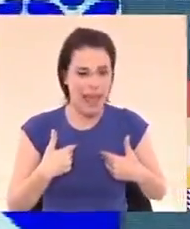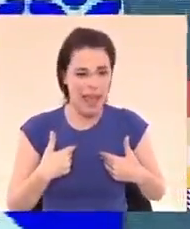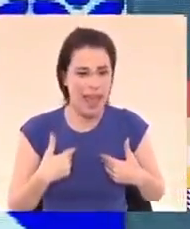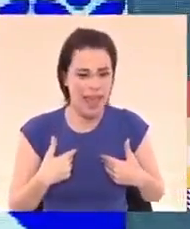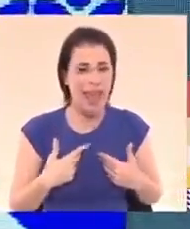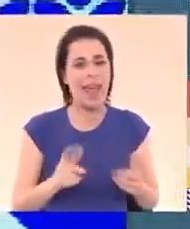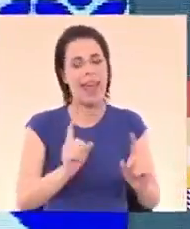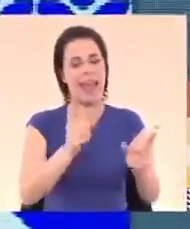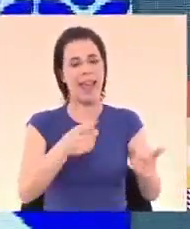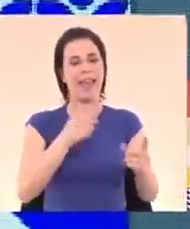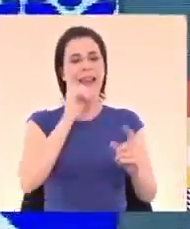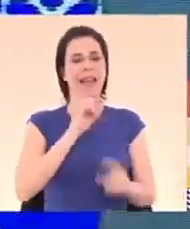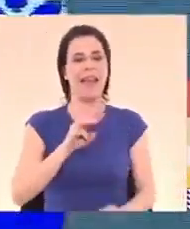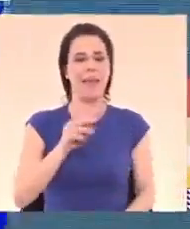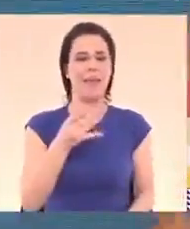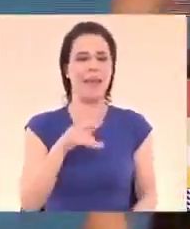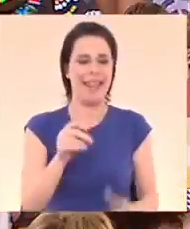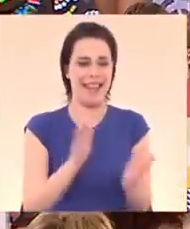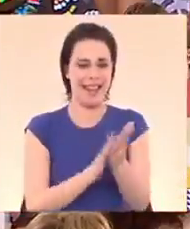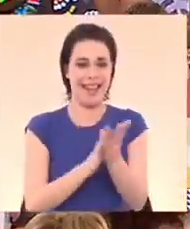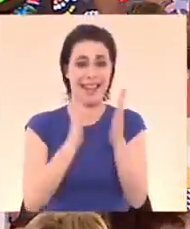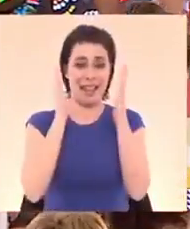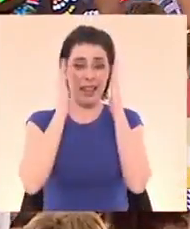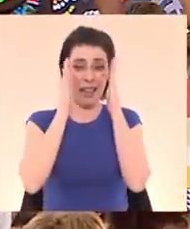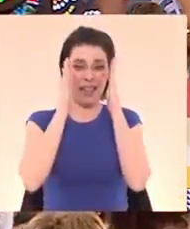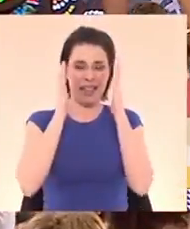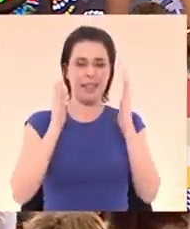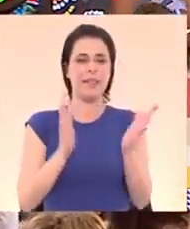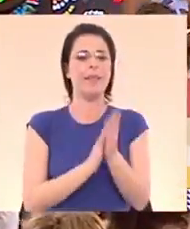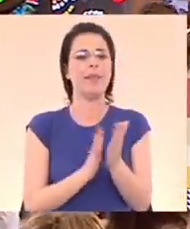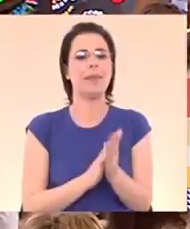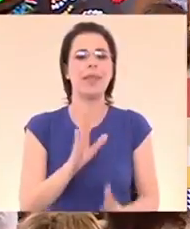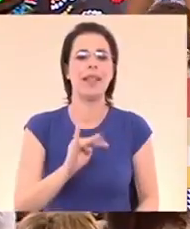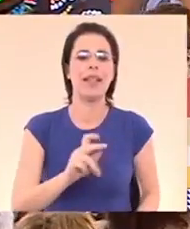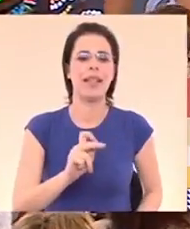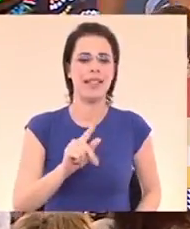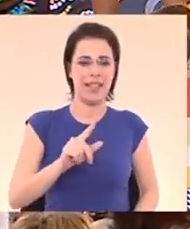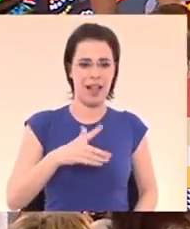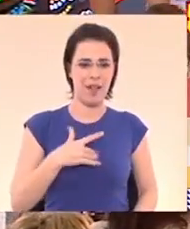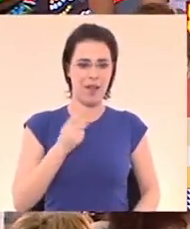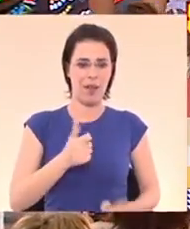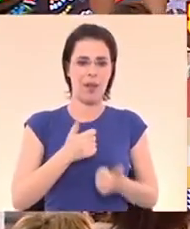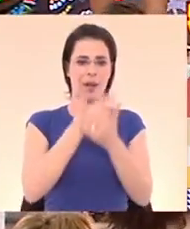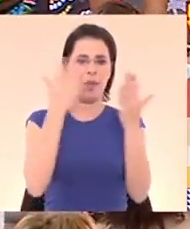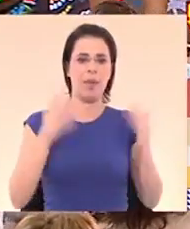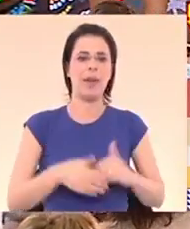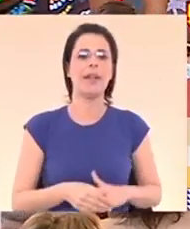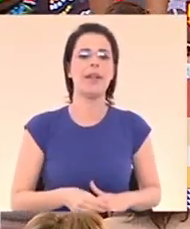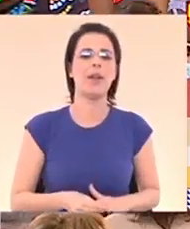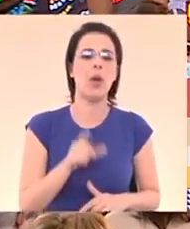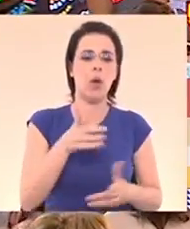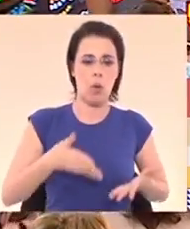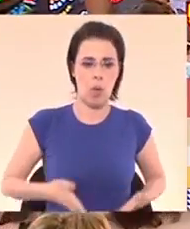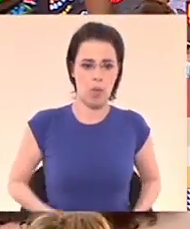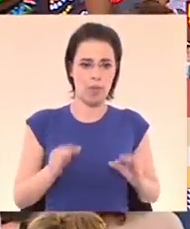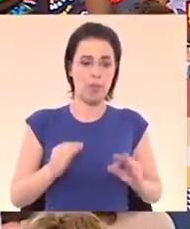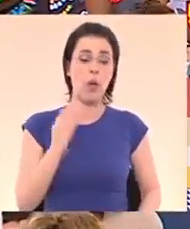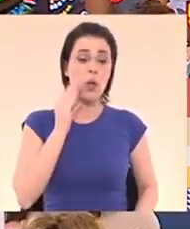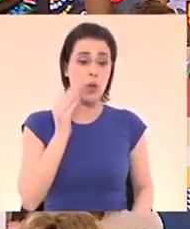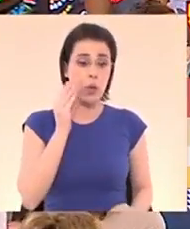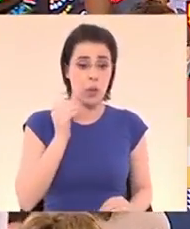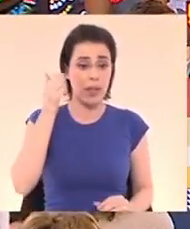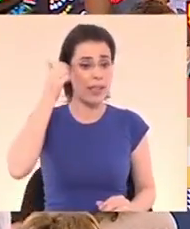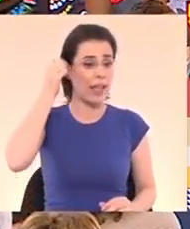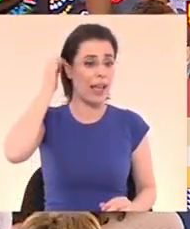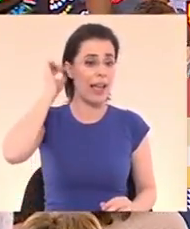é? É. Ah, bem parecia a Mariana, uma salva de palmas para a Mariana. Salvador, bom dia. Bom dia. Deixa-me perguntar-te uma coisa. Tu nasceste na Suíça, não é